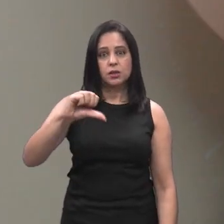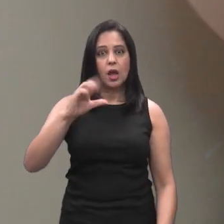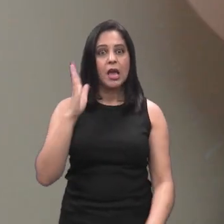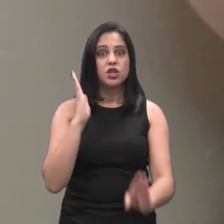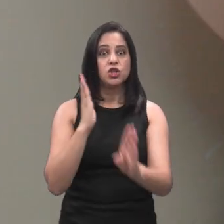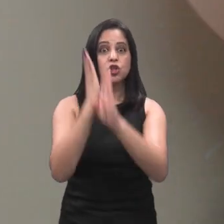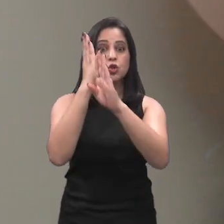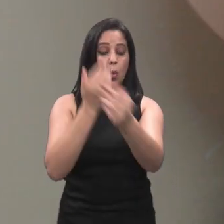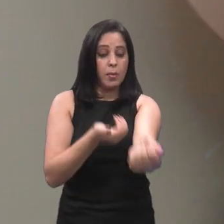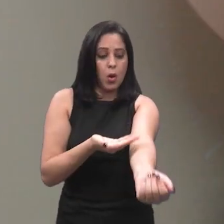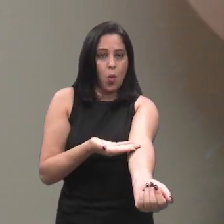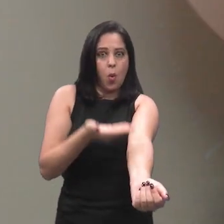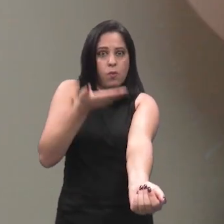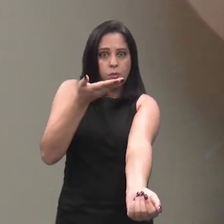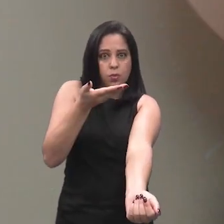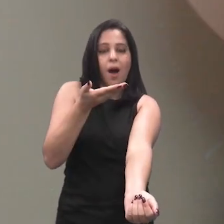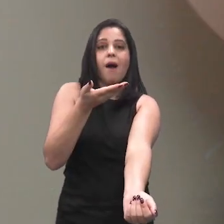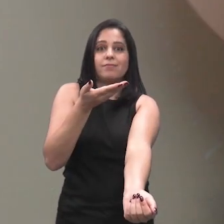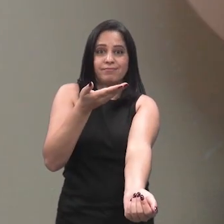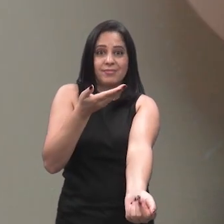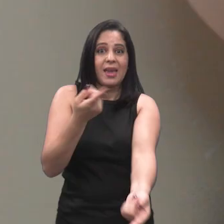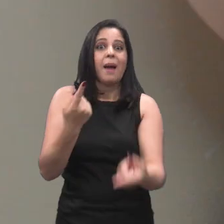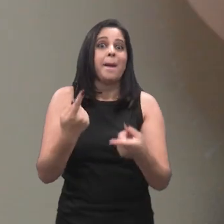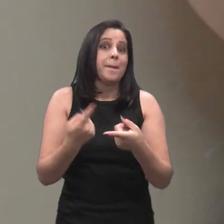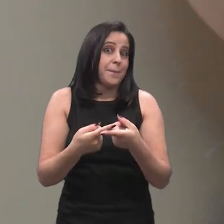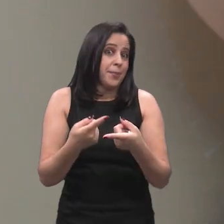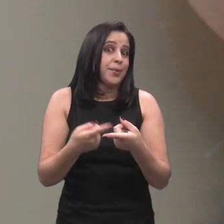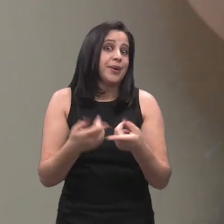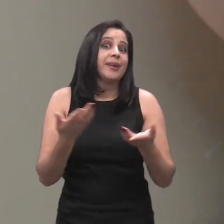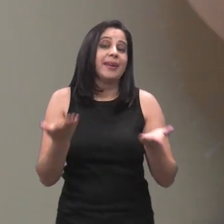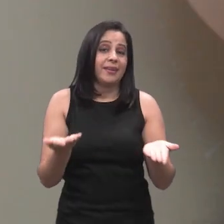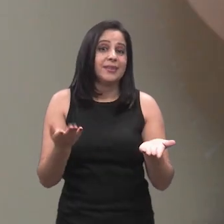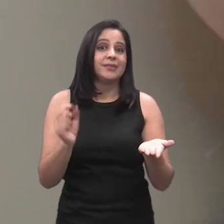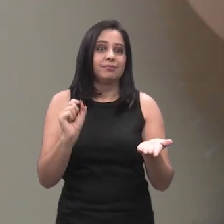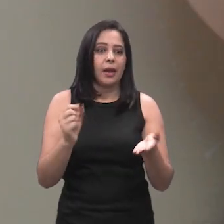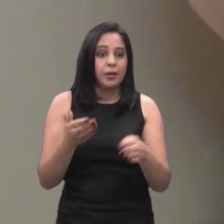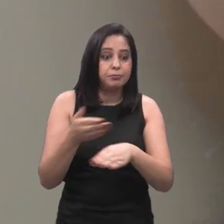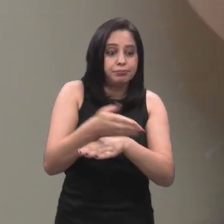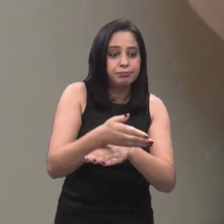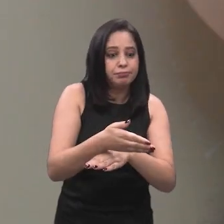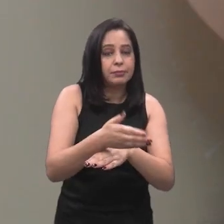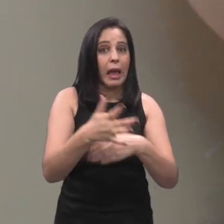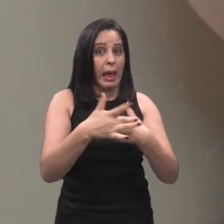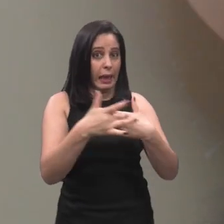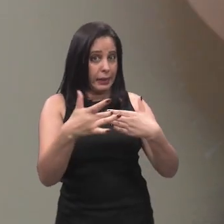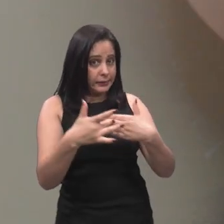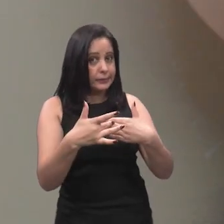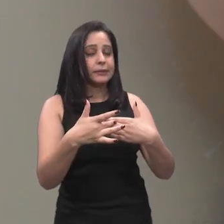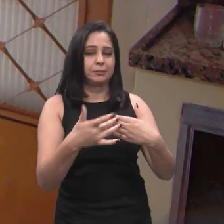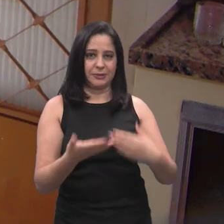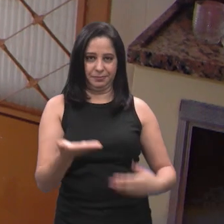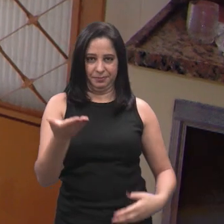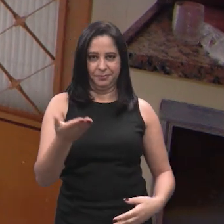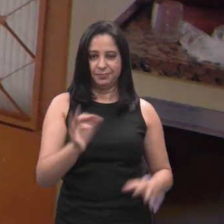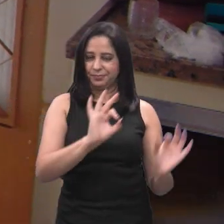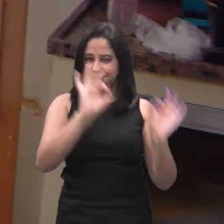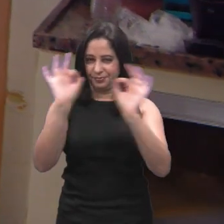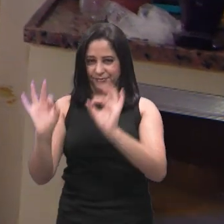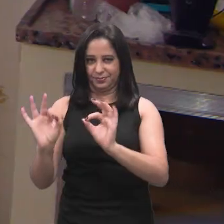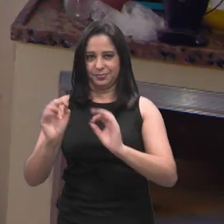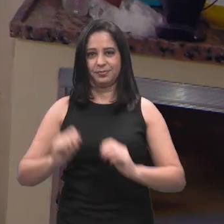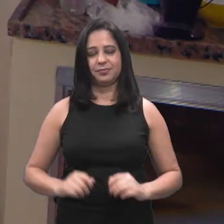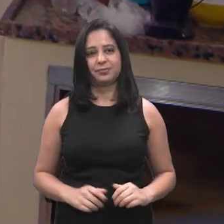alta justamente por meio desses exames de rotina, nessas idas ao médico. Vamos conferir. Logo